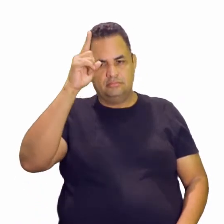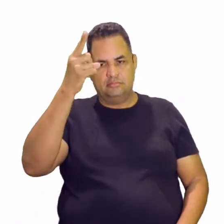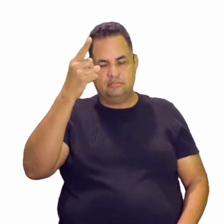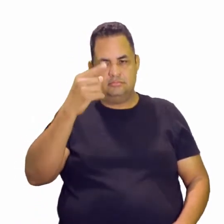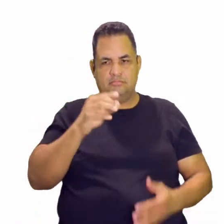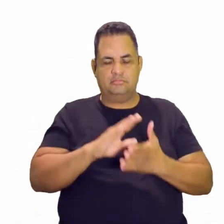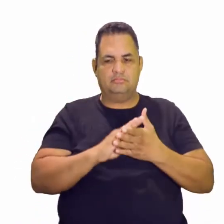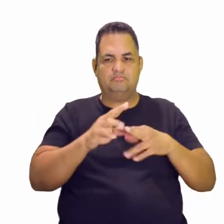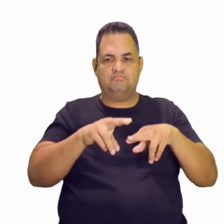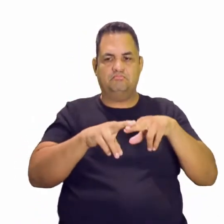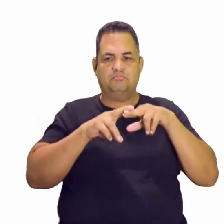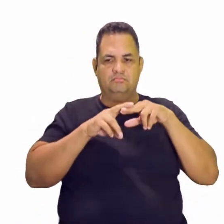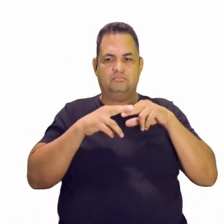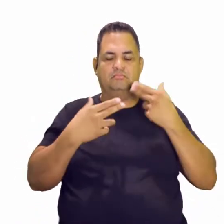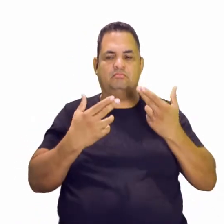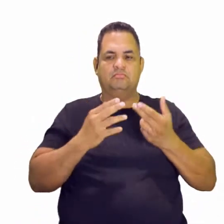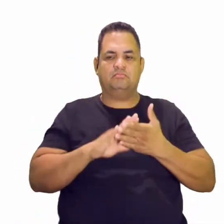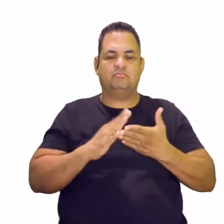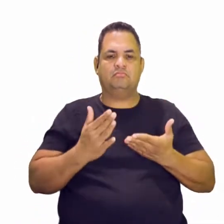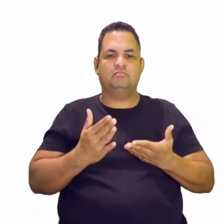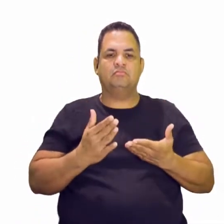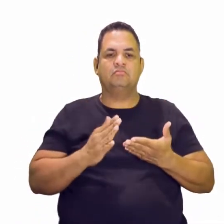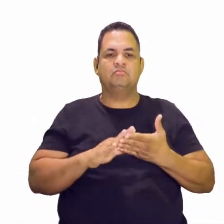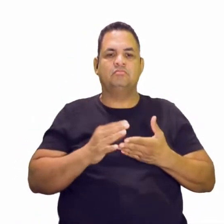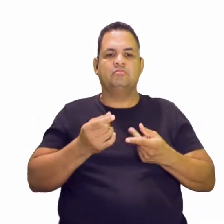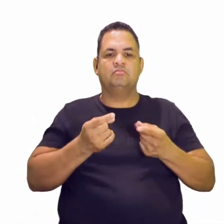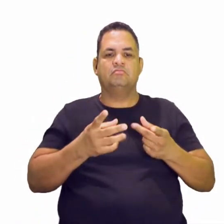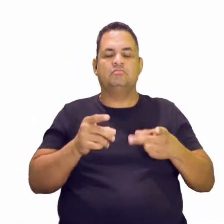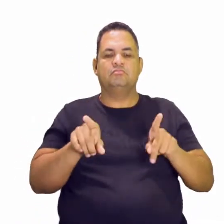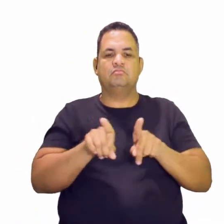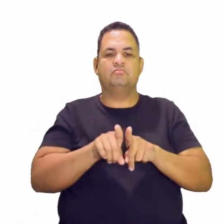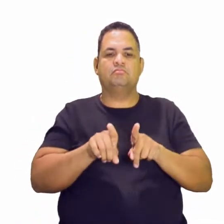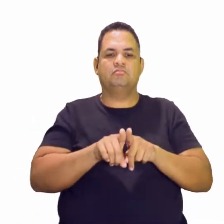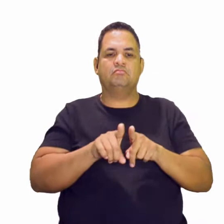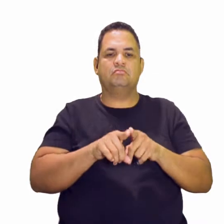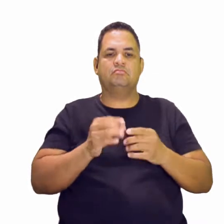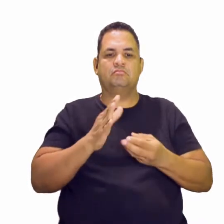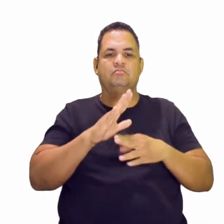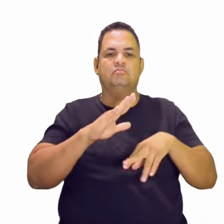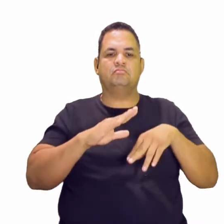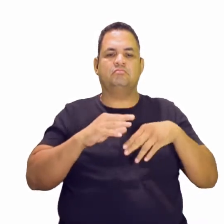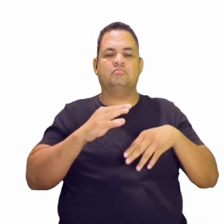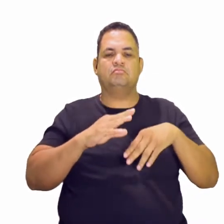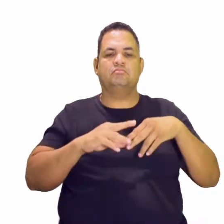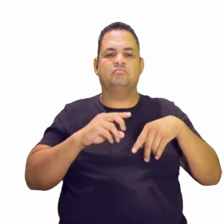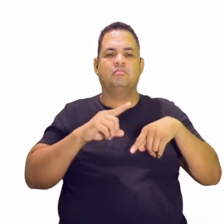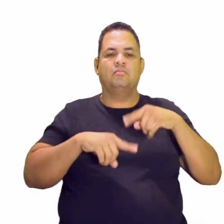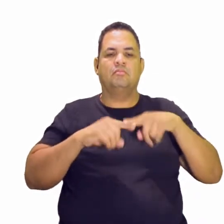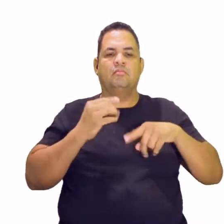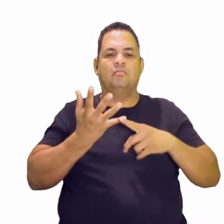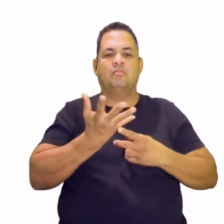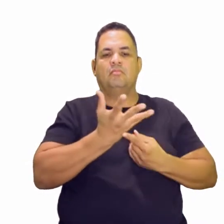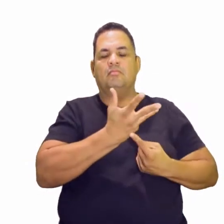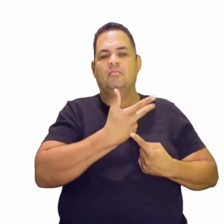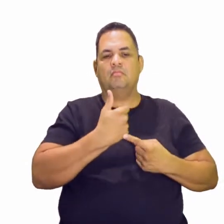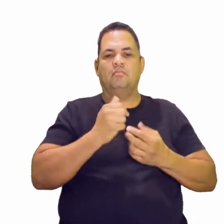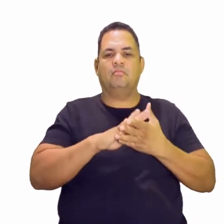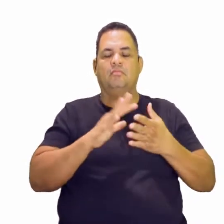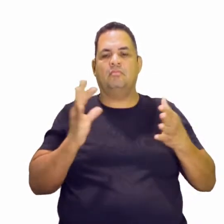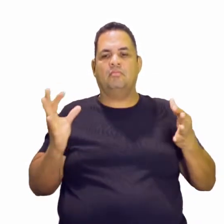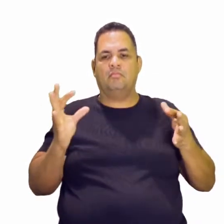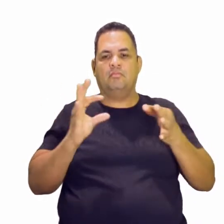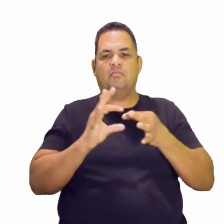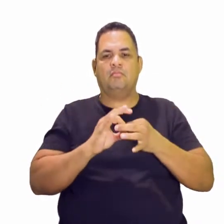criatividade e, por isso, muitas vezes comercializado, né, como artesanato. Então, a arte indígena está